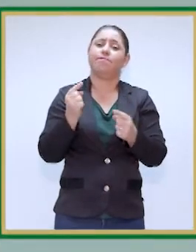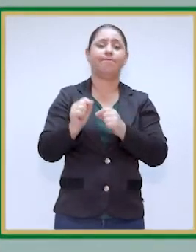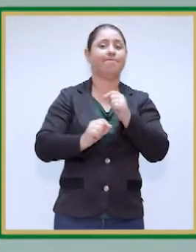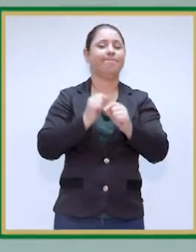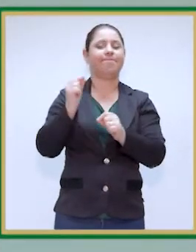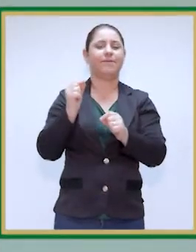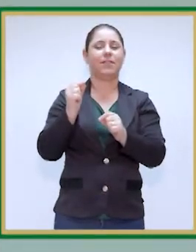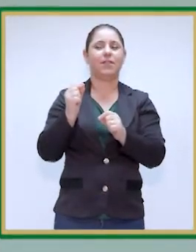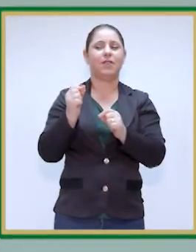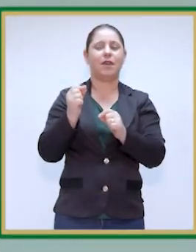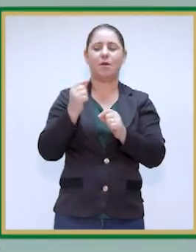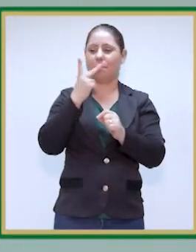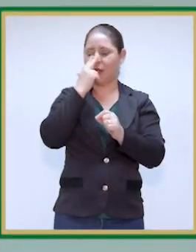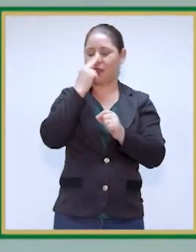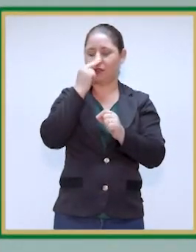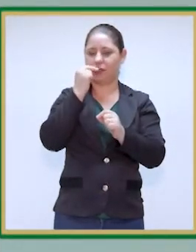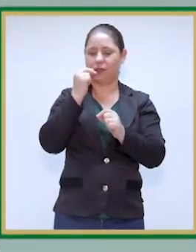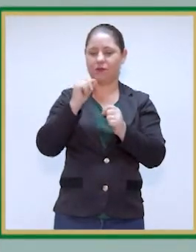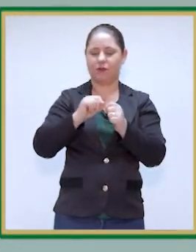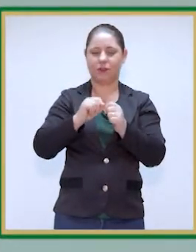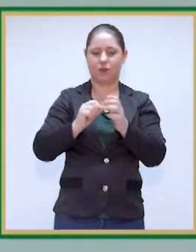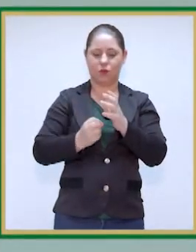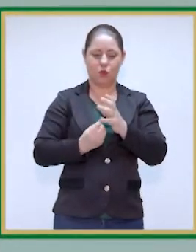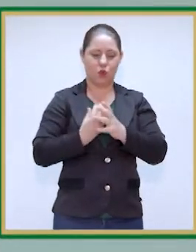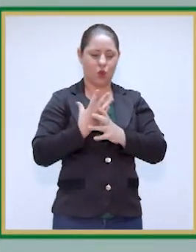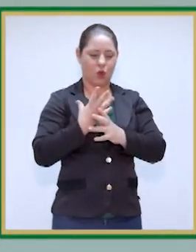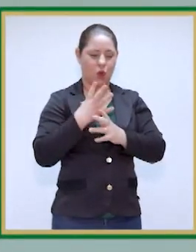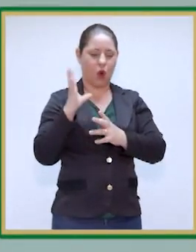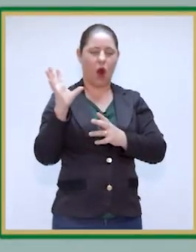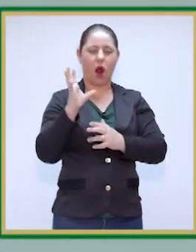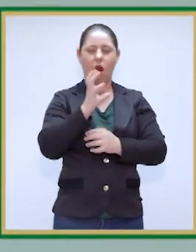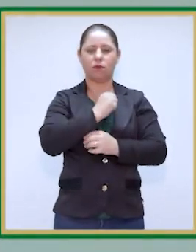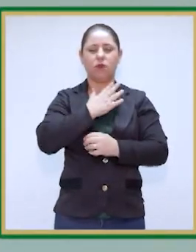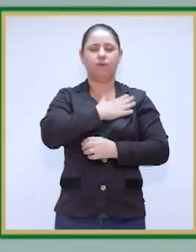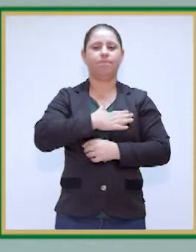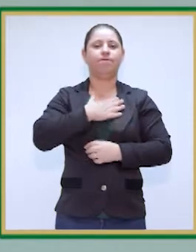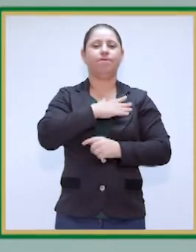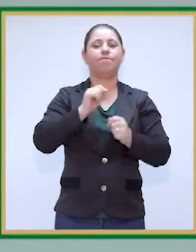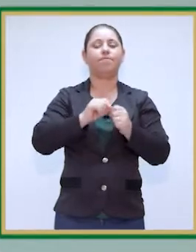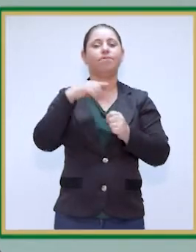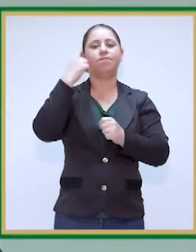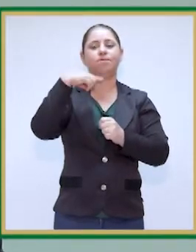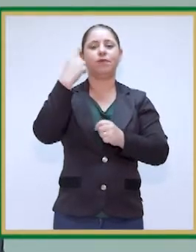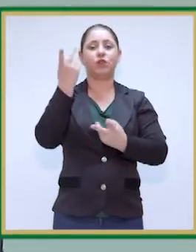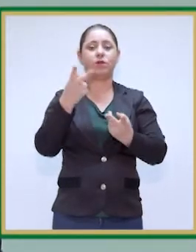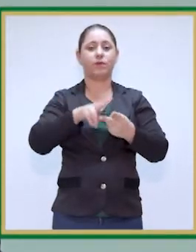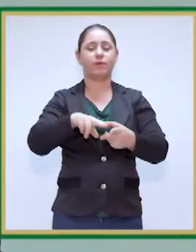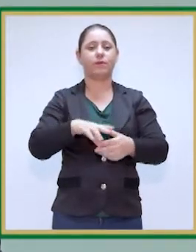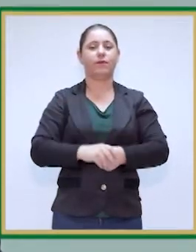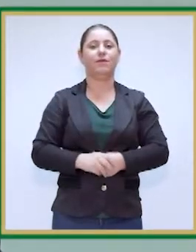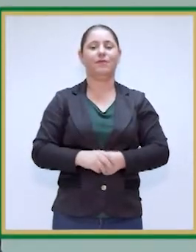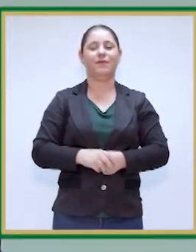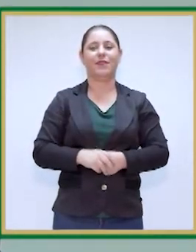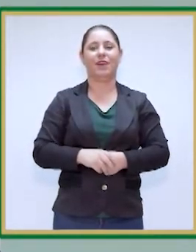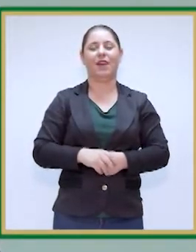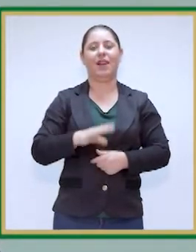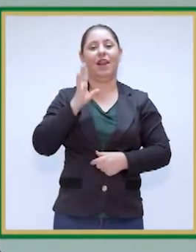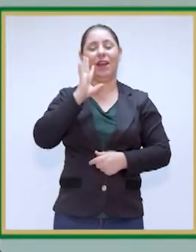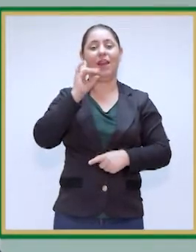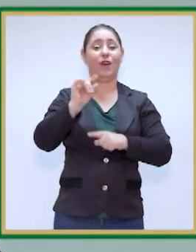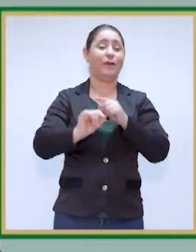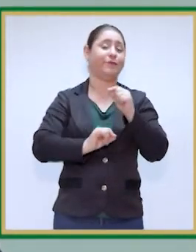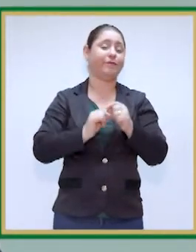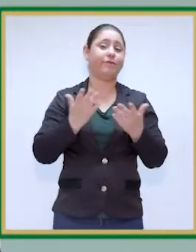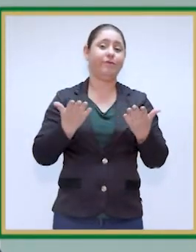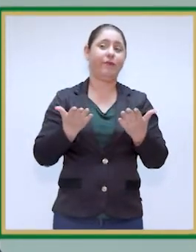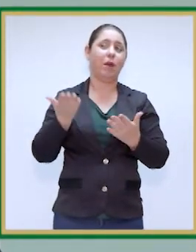mas o que acho que reflete aquilo que eu gosto de fazer, efetivamente, é o direito penal. E o